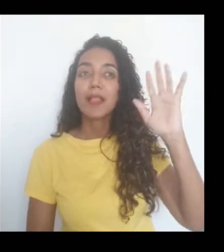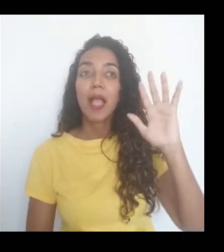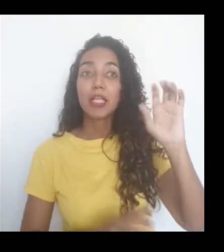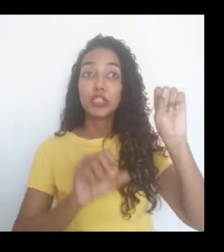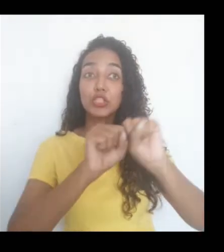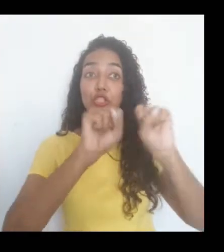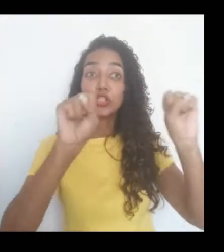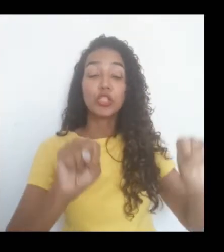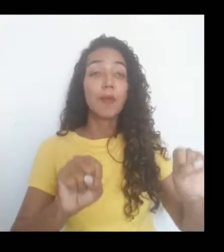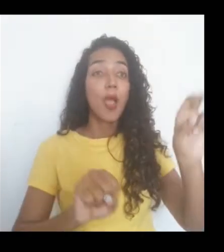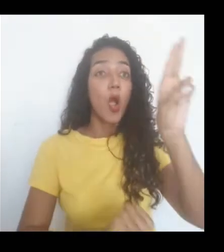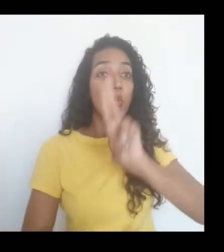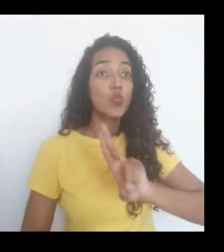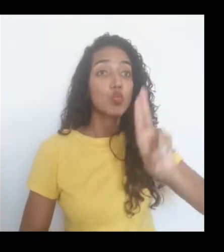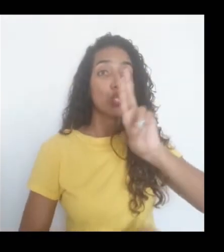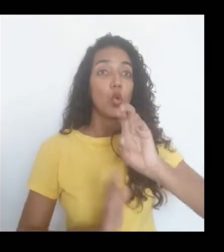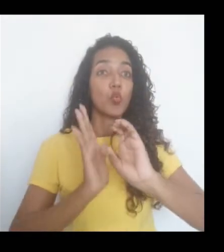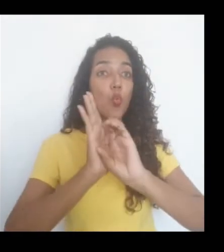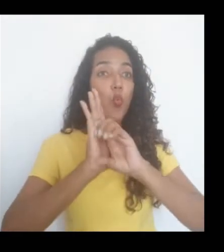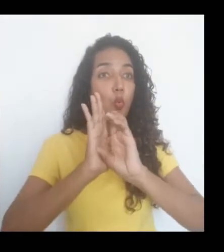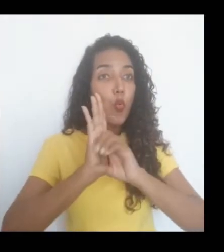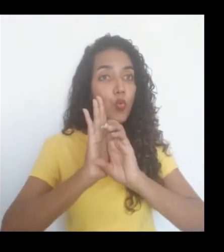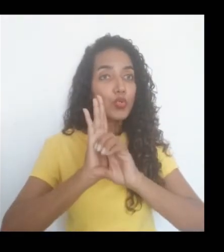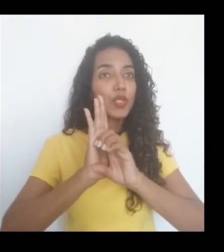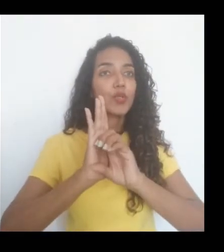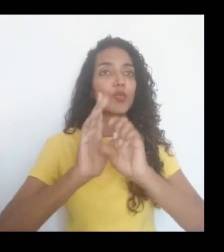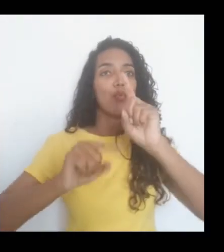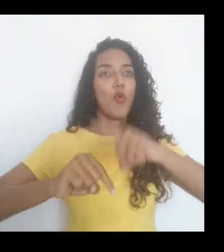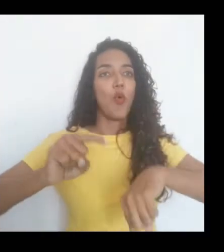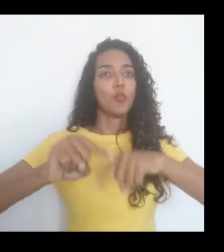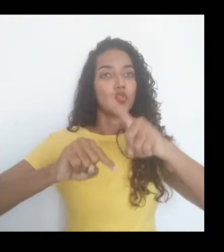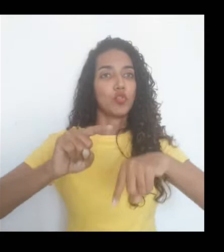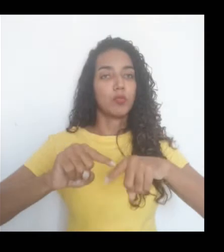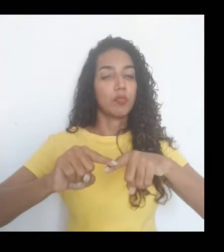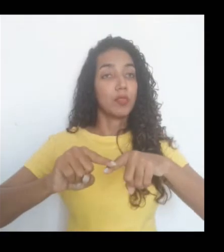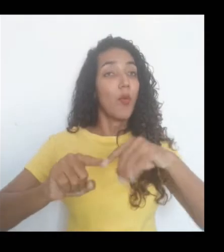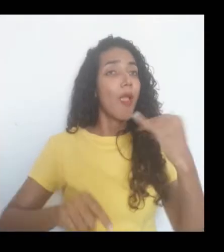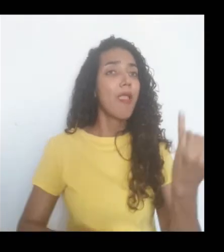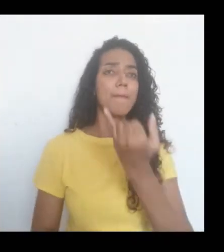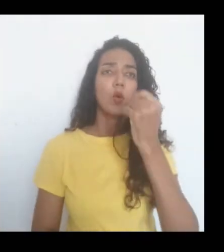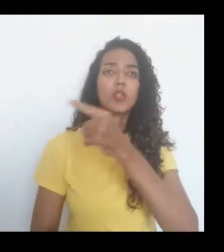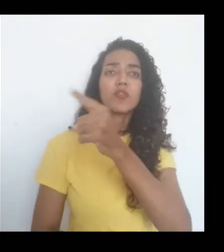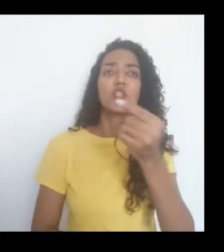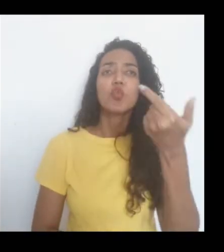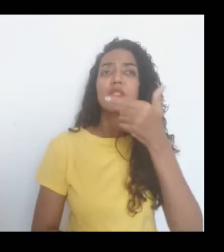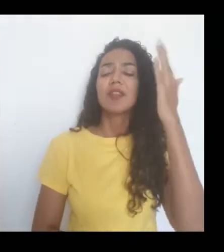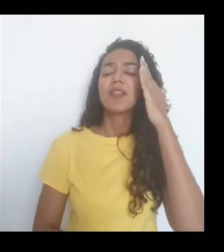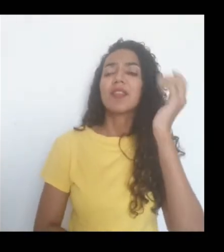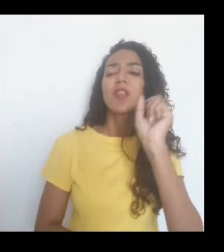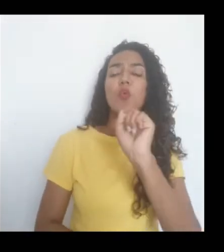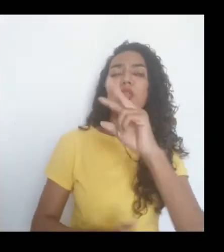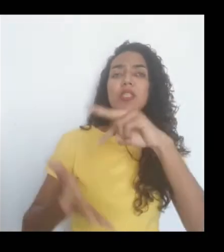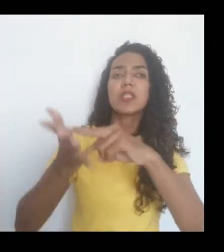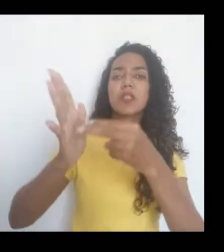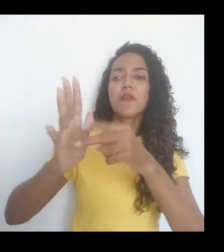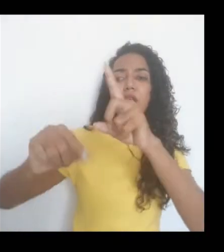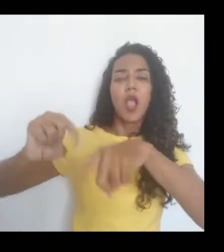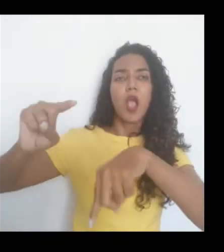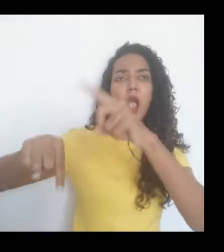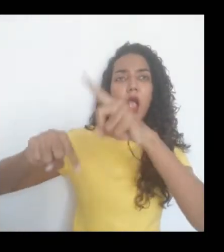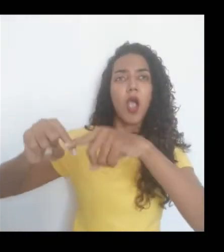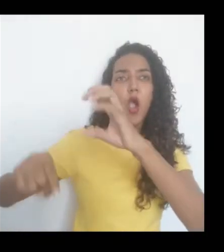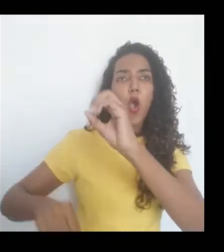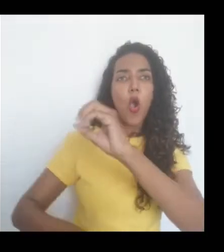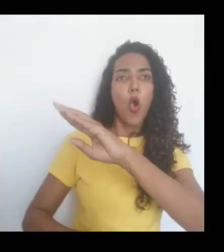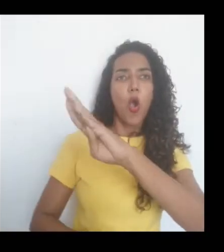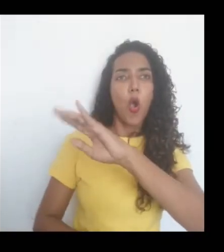objetos. Então é importantíssimo a gente entender muito bem o que é um objeto. E aí é o que eu coloco aqui nesse próximo slide. Ok, mas